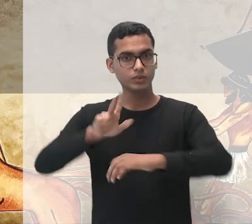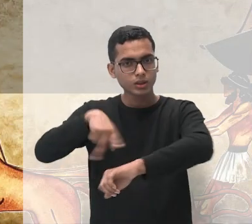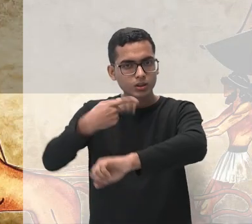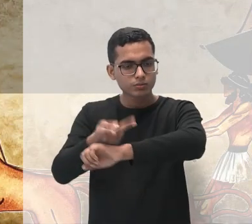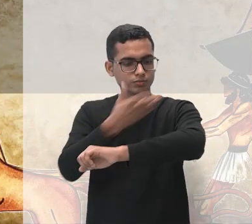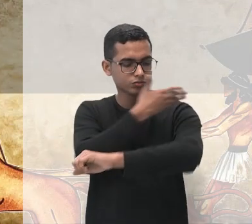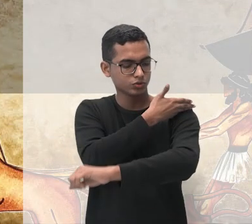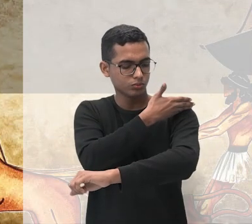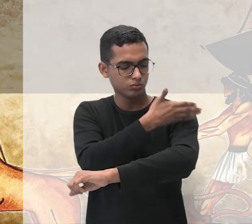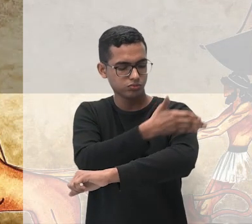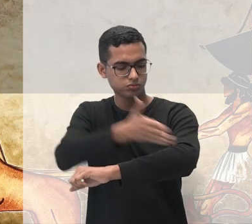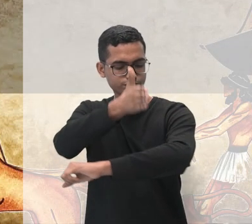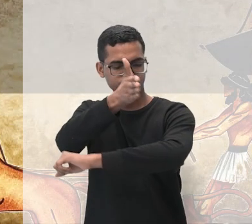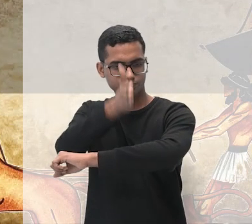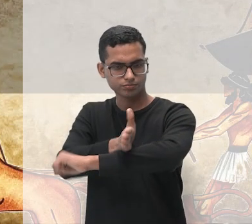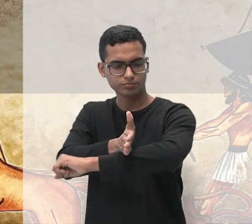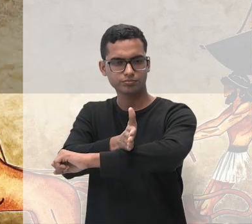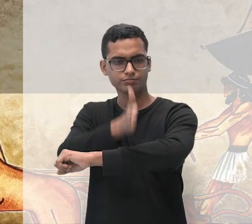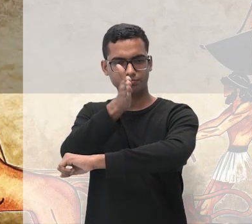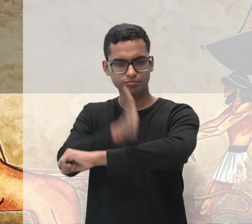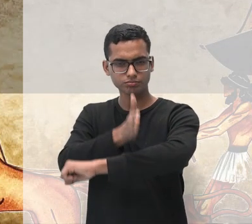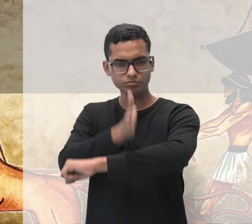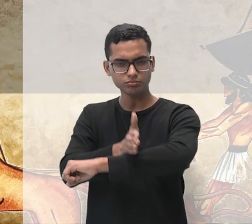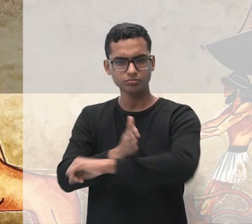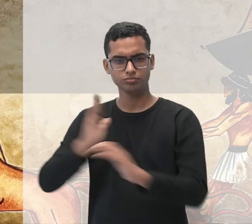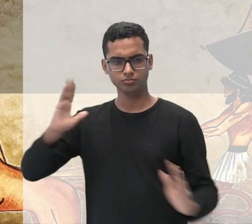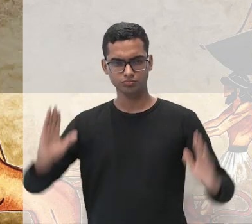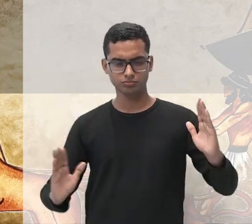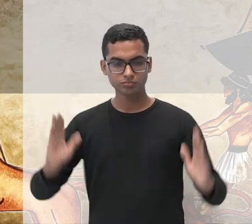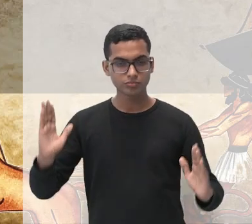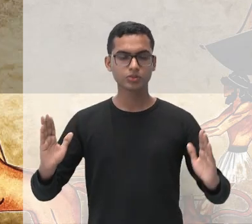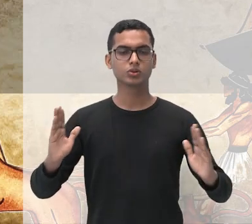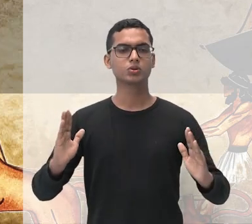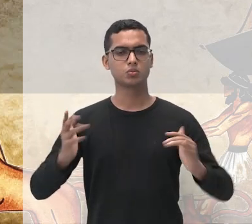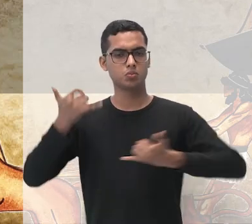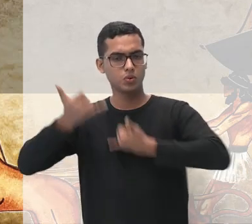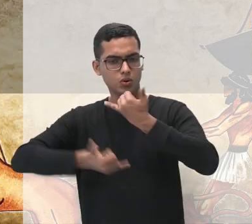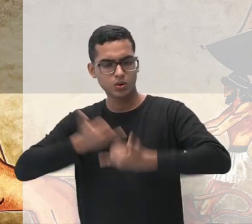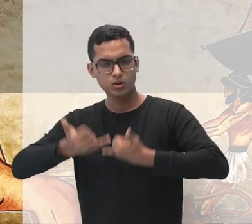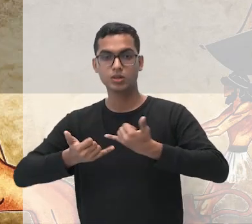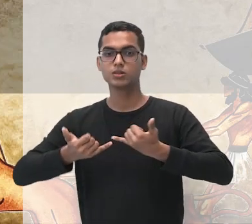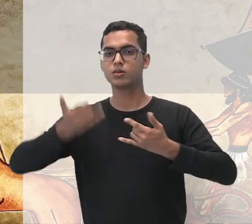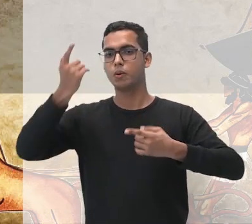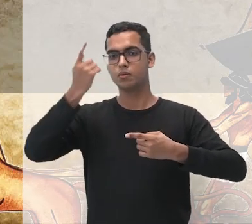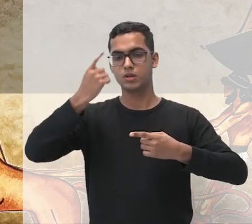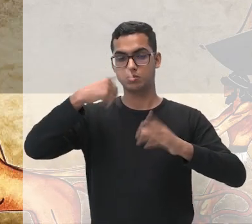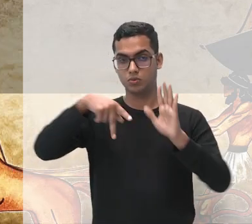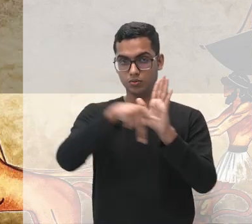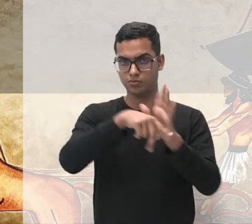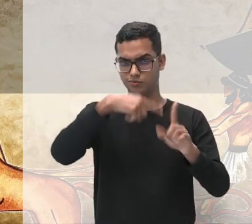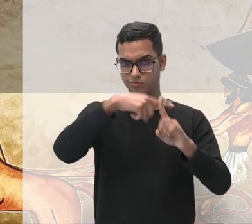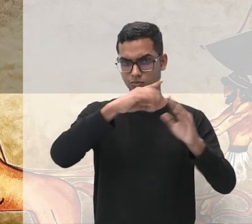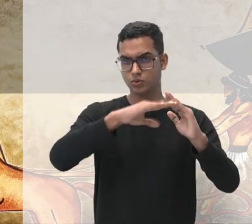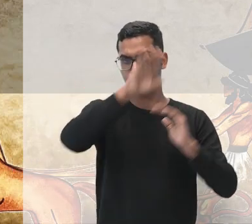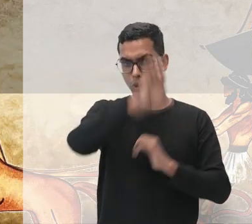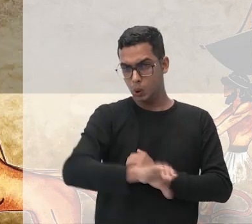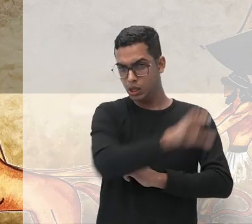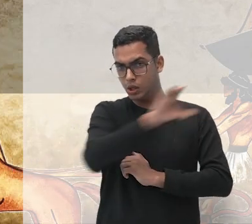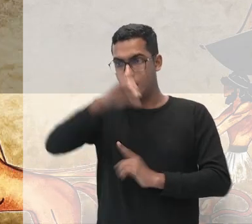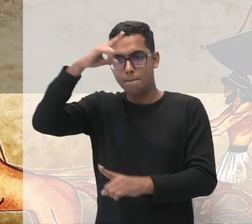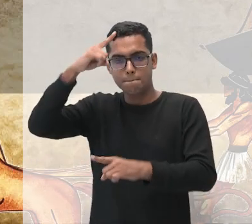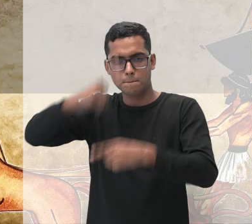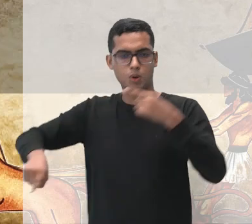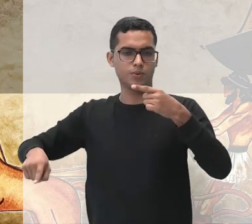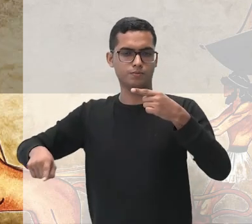Idade Média. Nesse período, os jogos eles foram proibidos pela igreja. Por